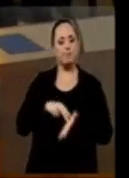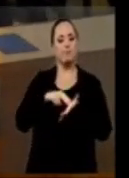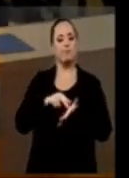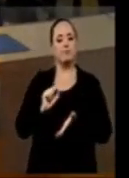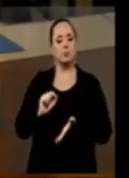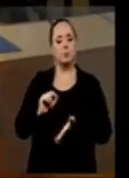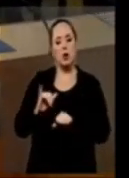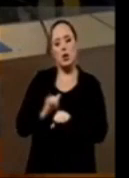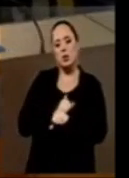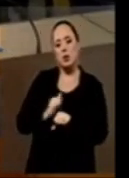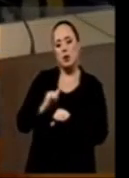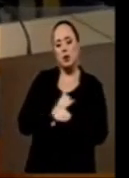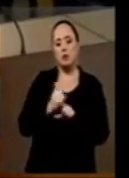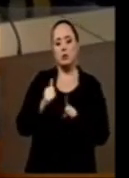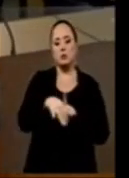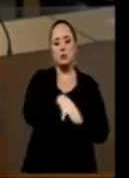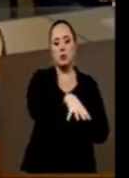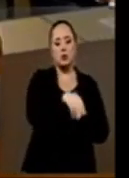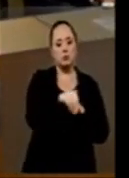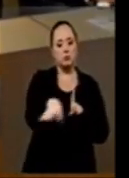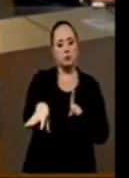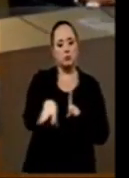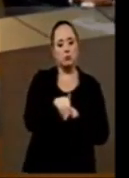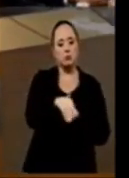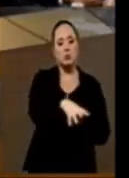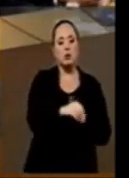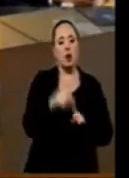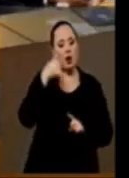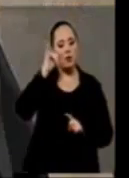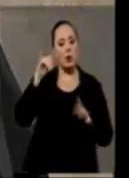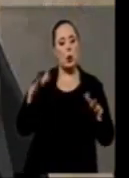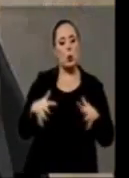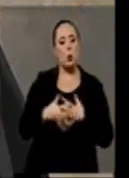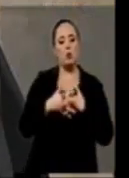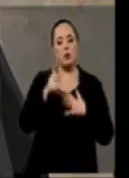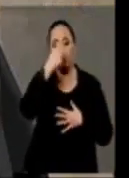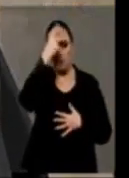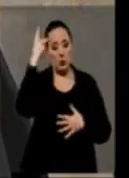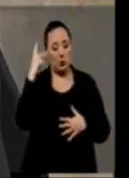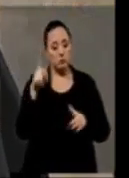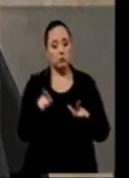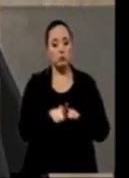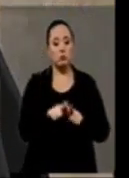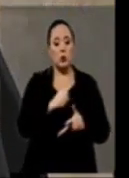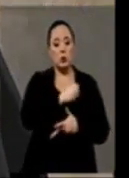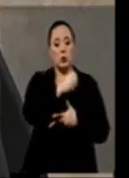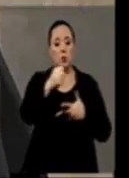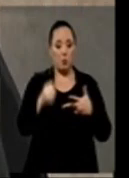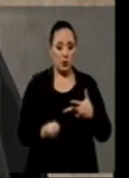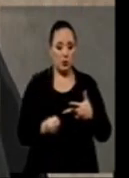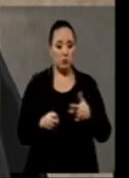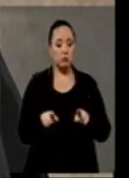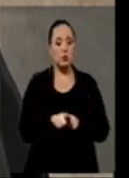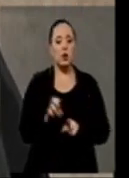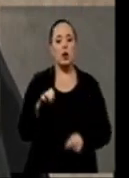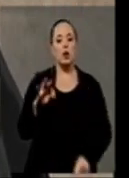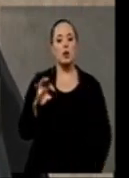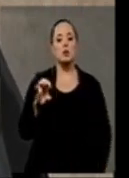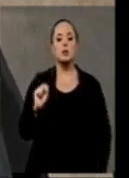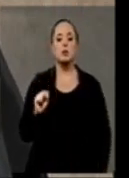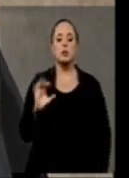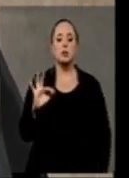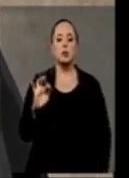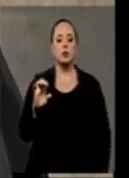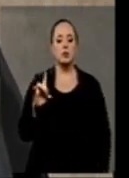de moderadora dos conflitos entre as pessoas entre os poderes e entre os entes da federação